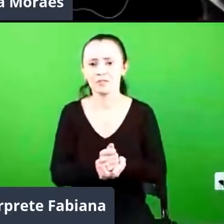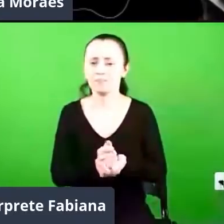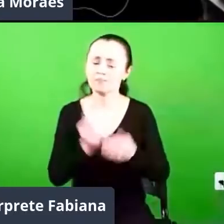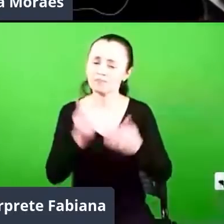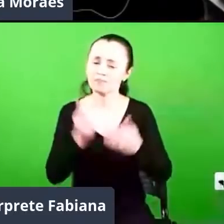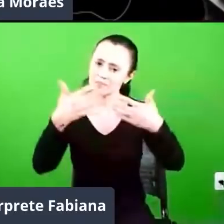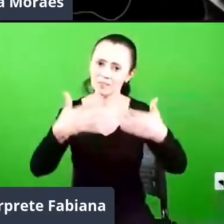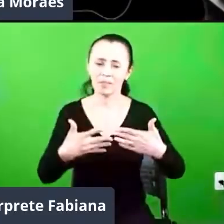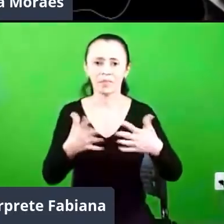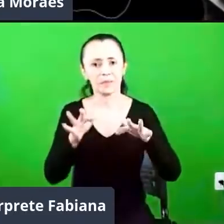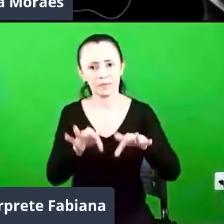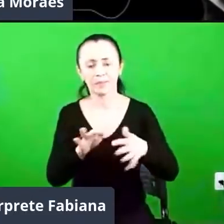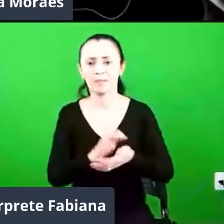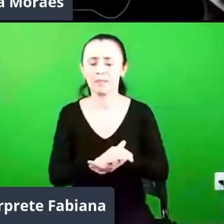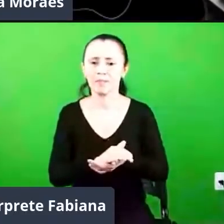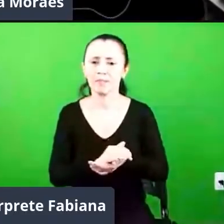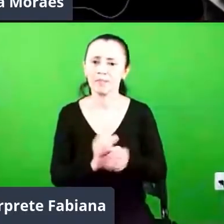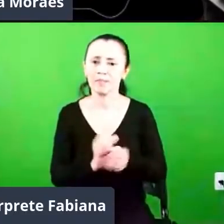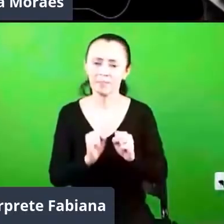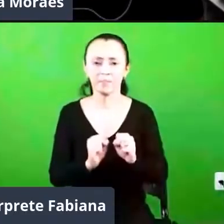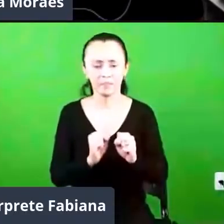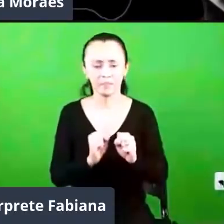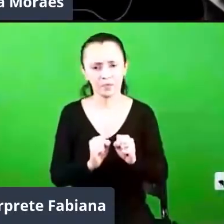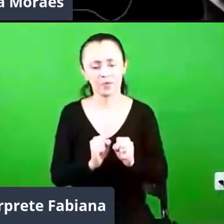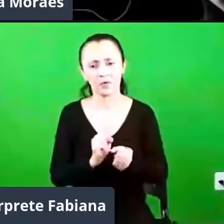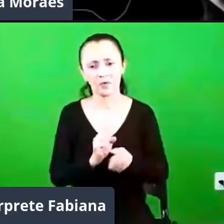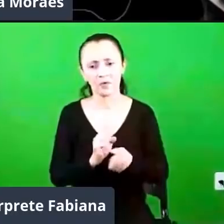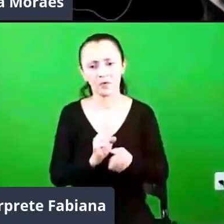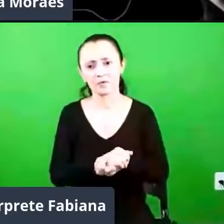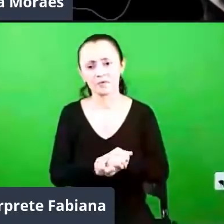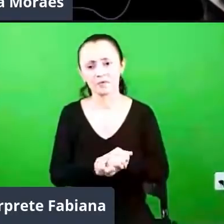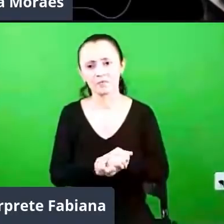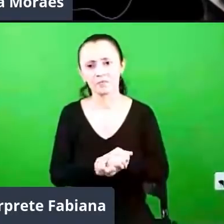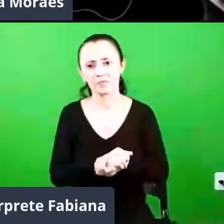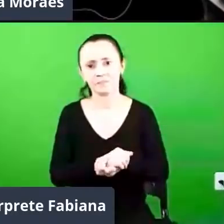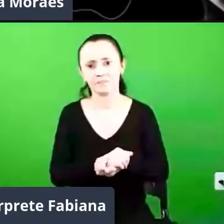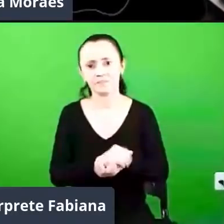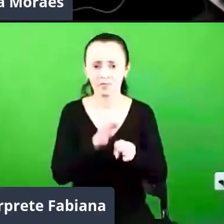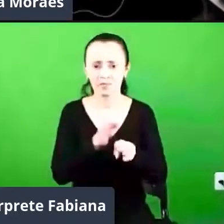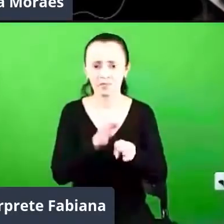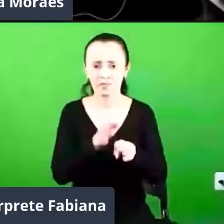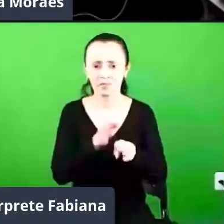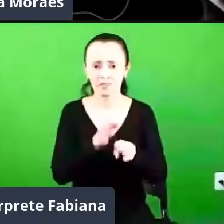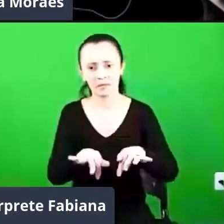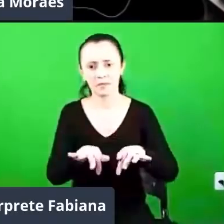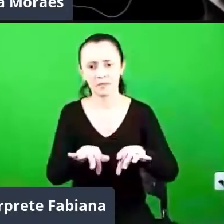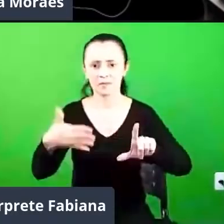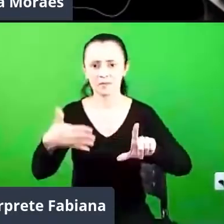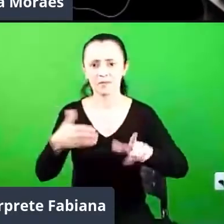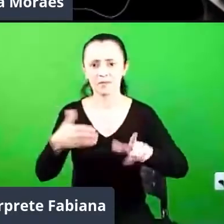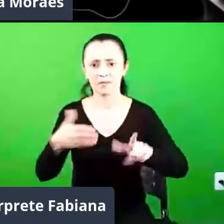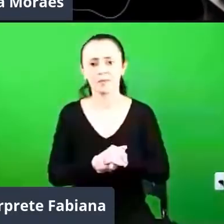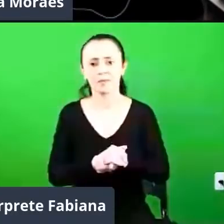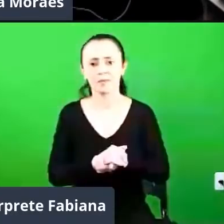né, vocês podem fazer as considerações finais da nossa live. E, de antemão,